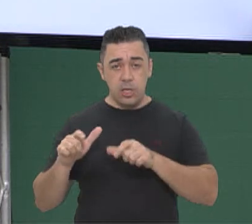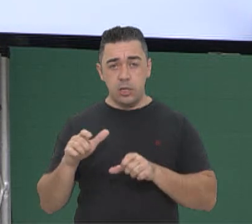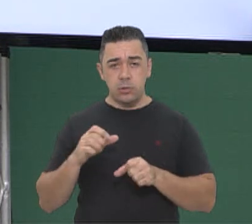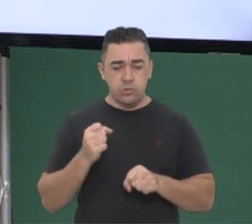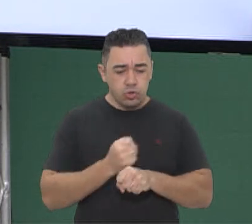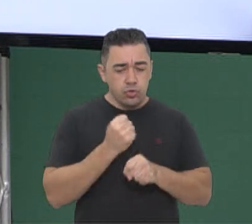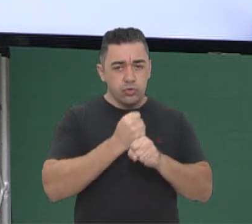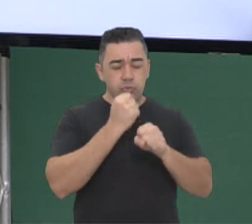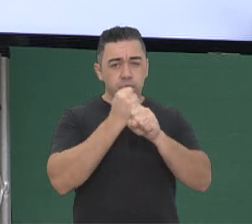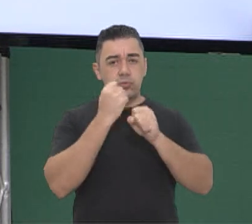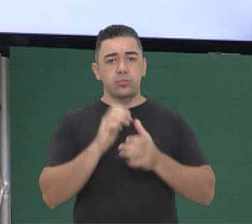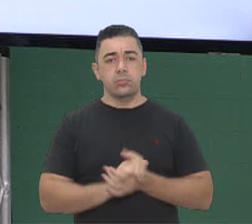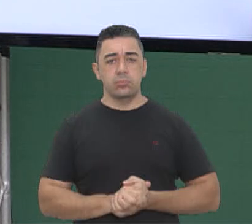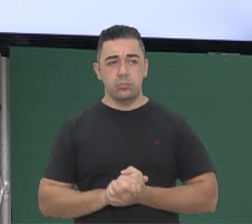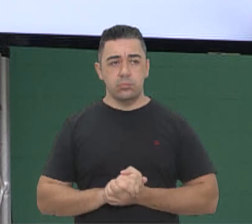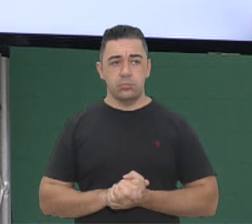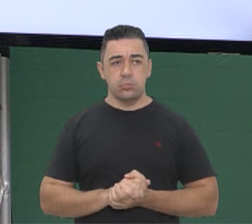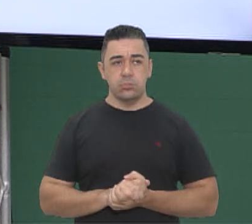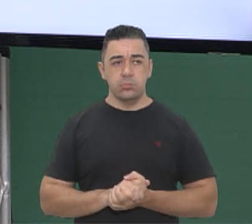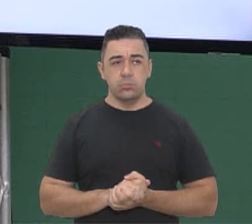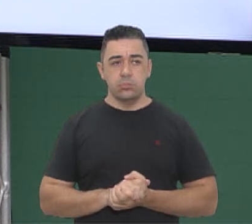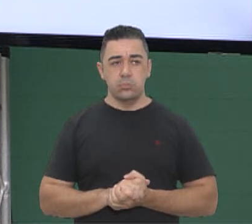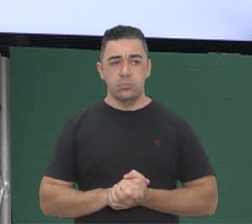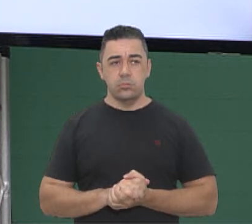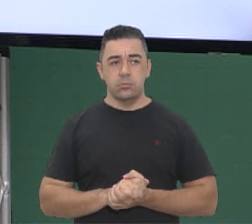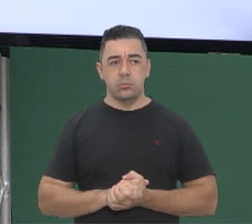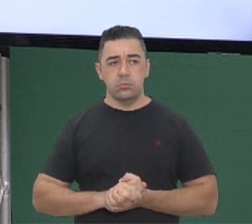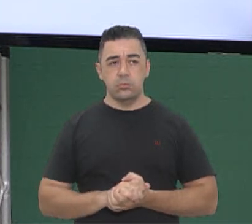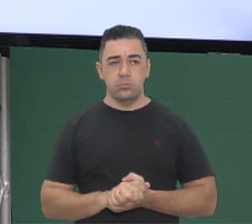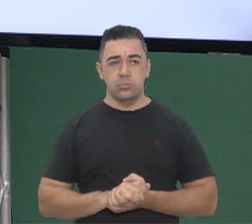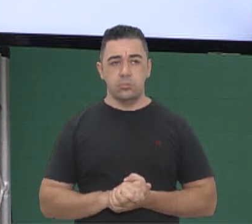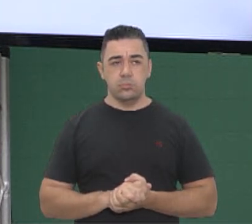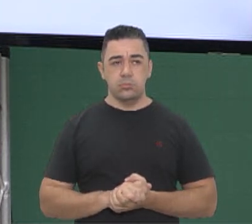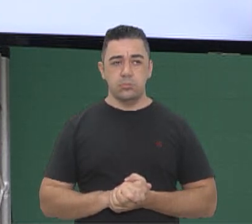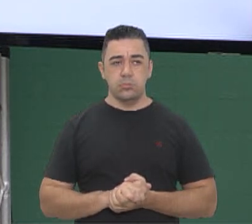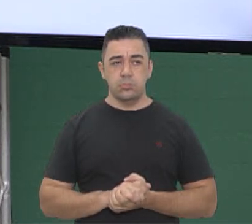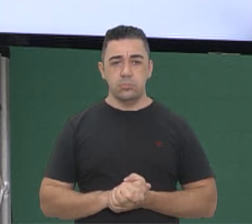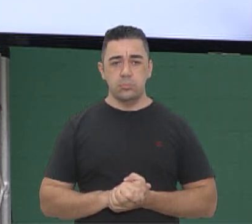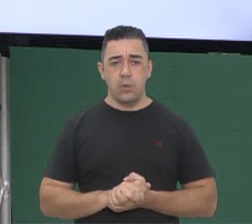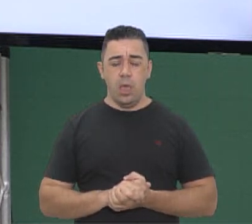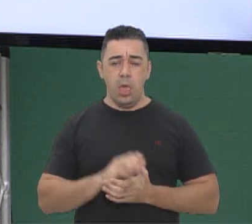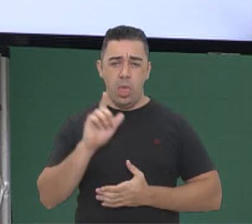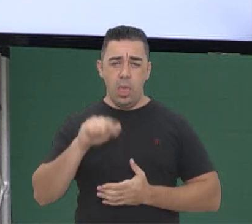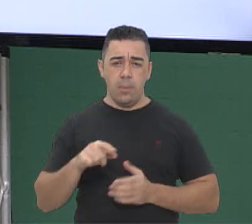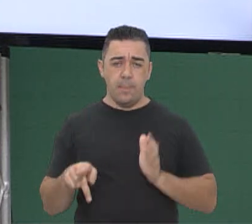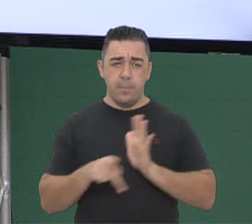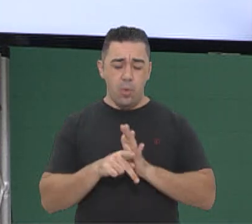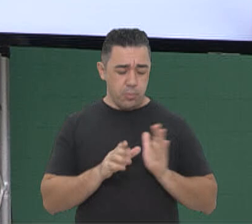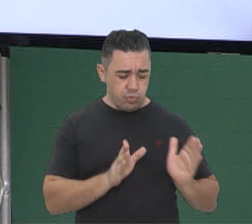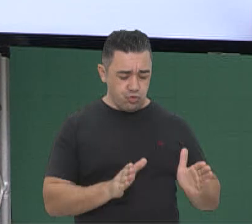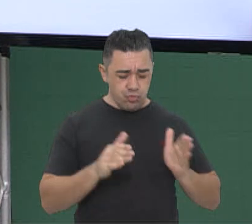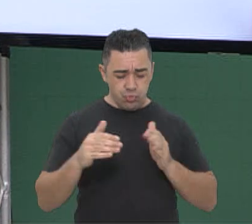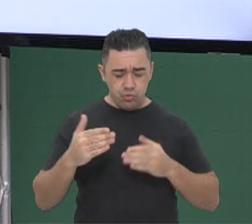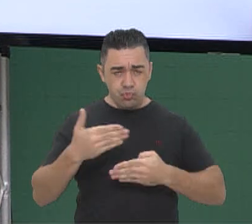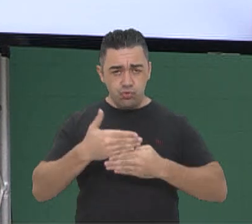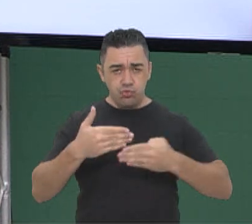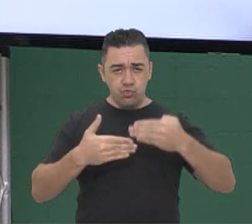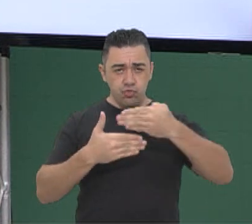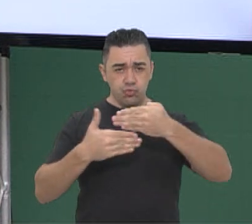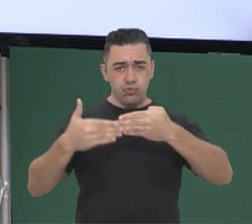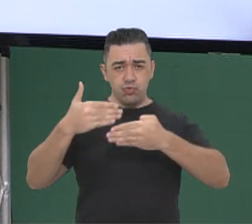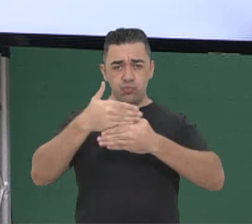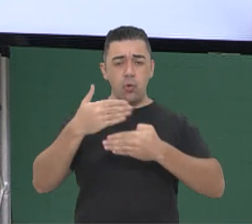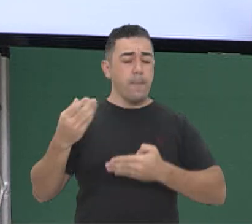hecho de massa de barro e paja, moldeado e secado al aire. Então, é uma espécie de tijolo daquela